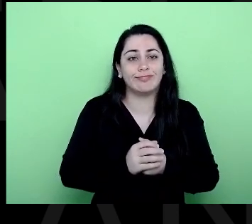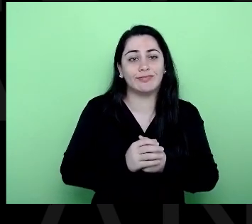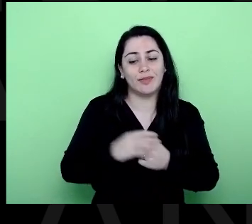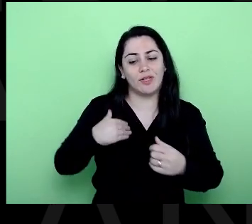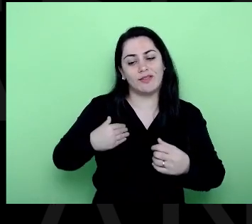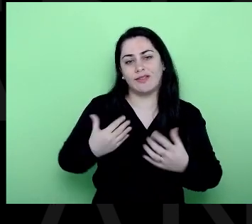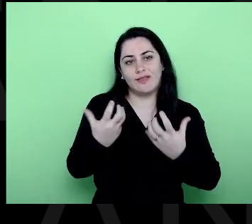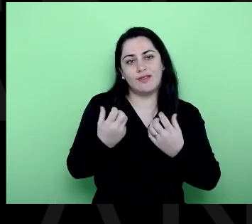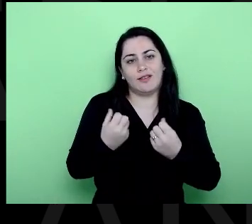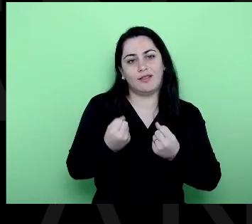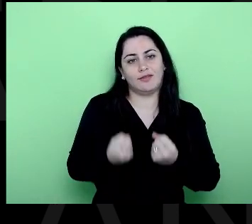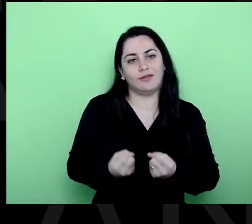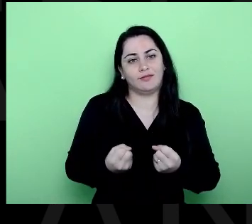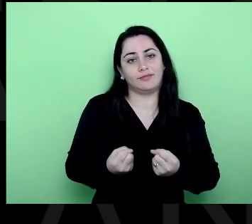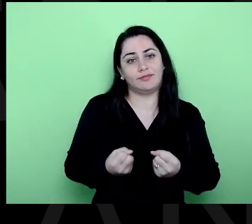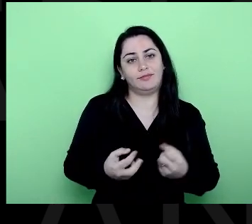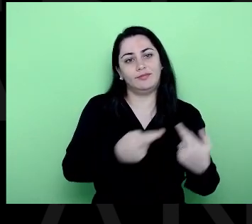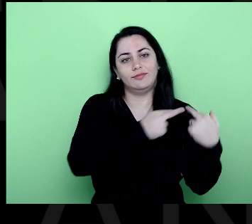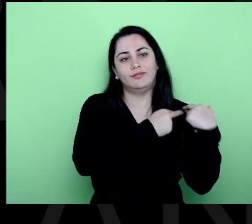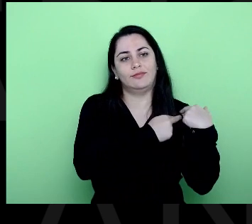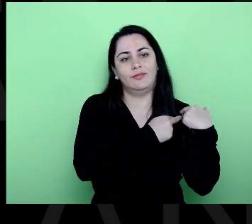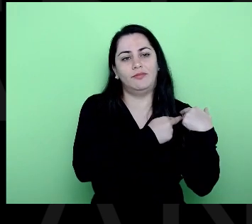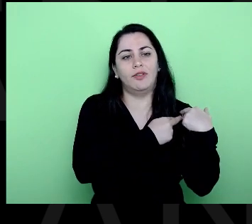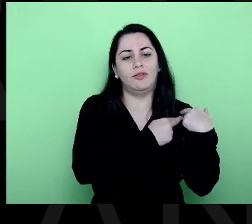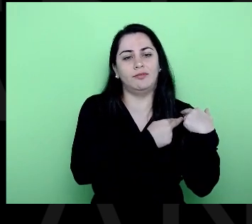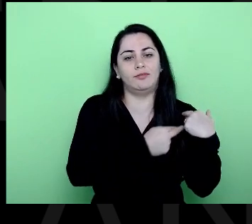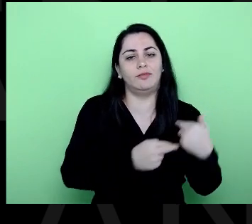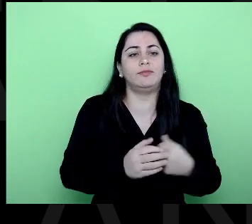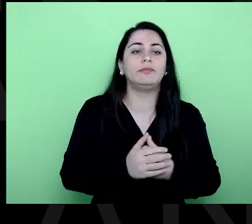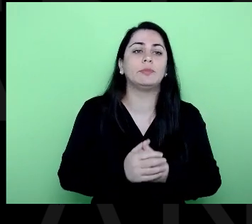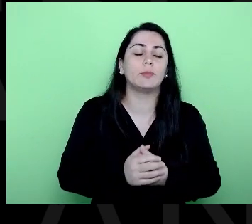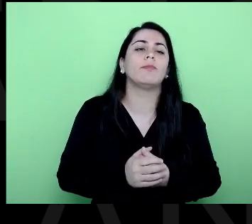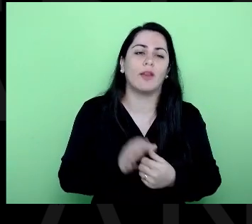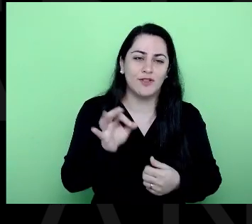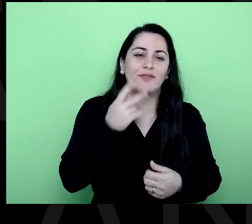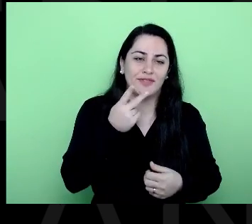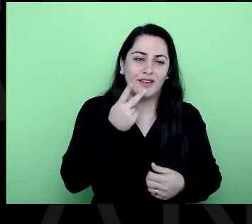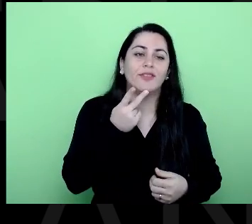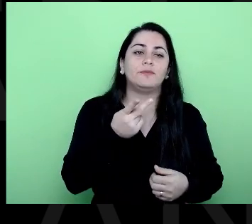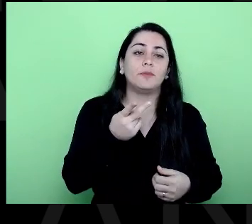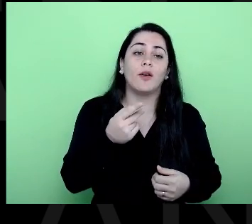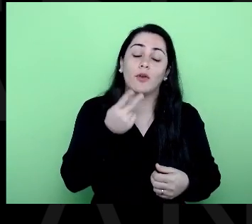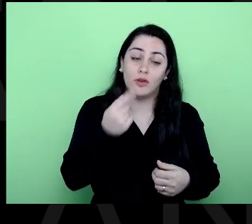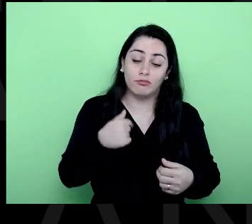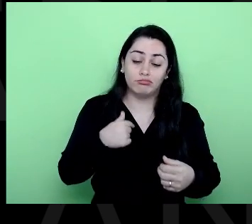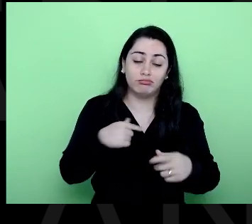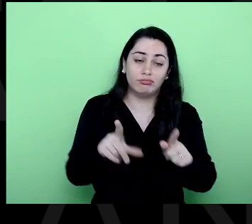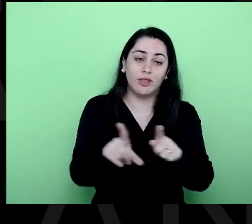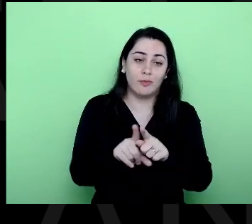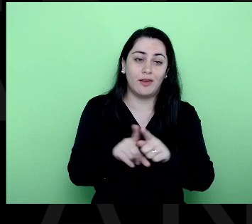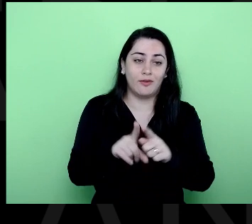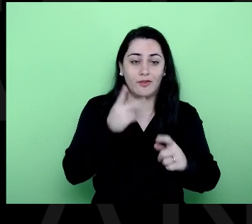né? Não, você comentou, eu também vou contar aqui o meu.